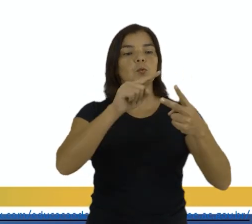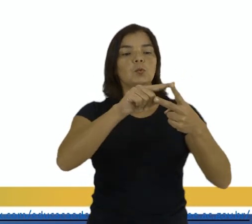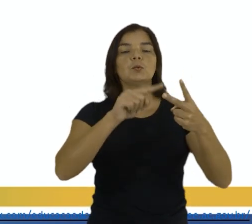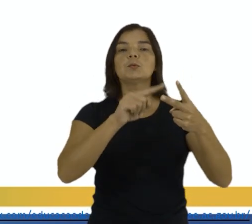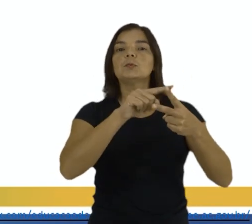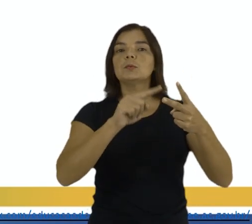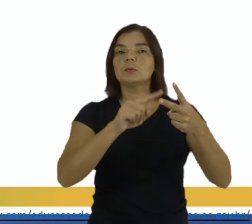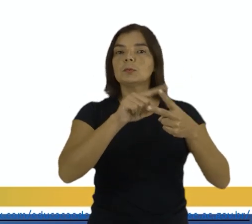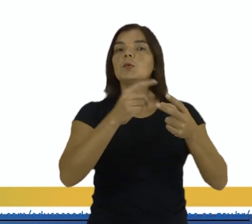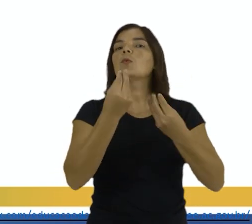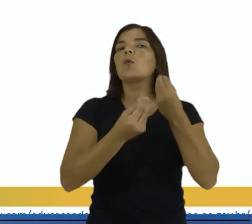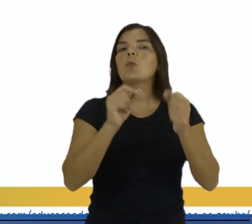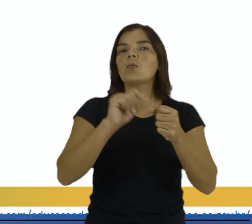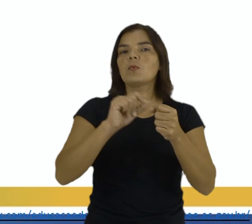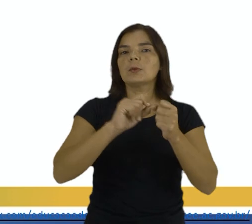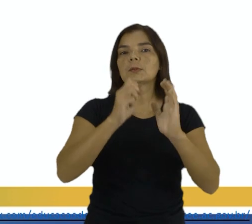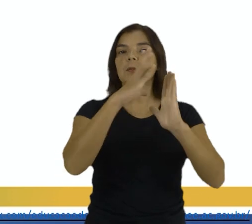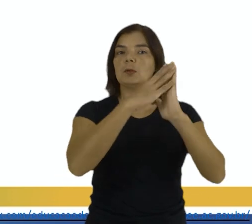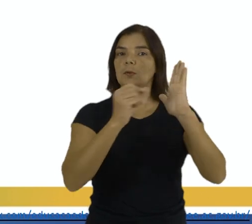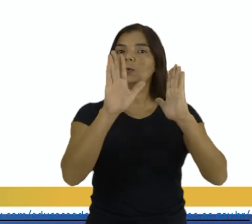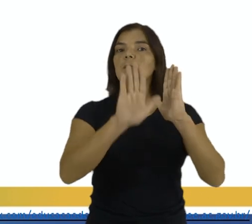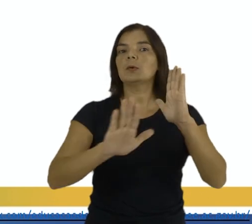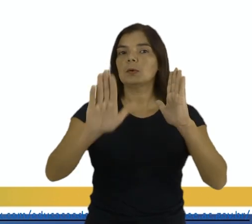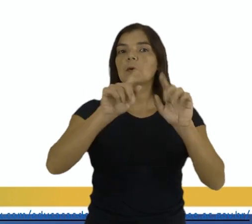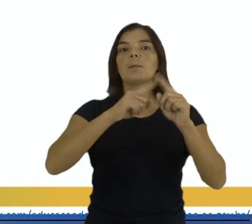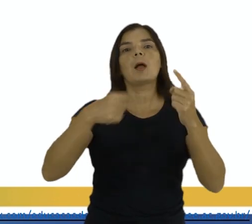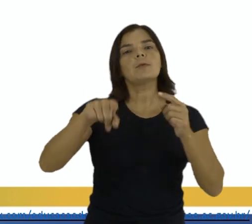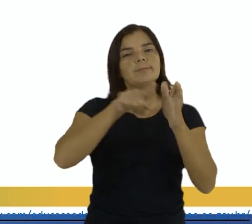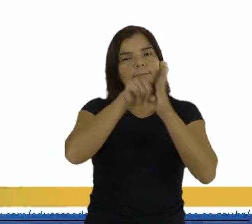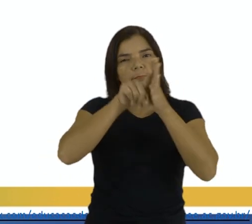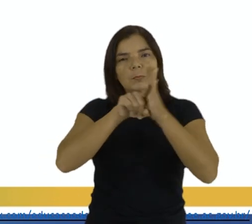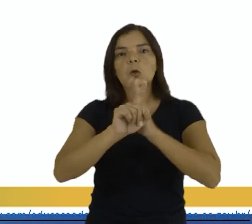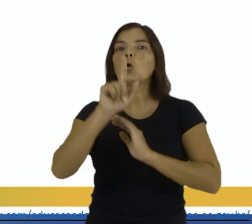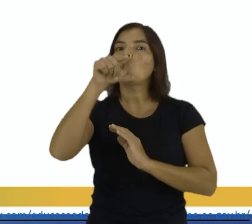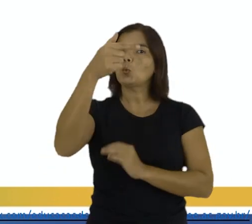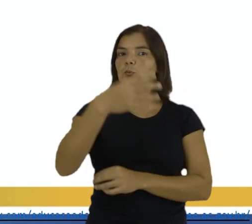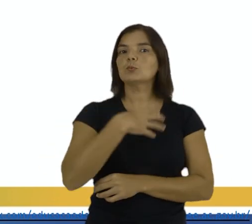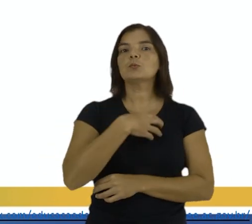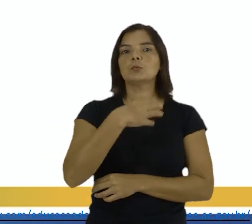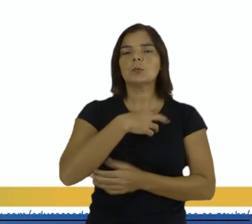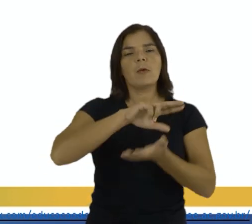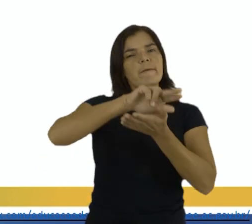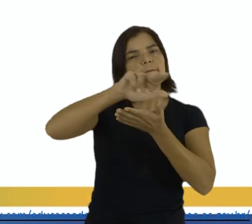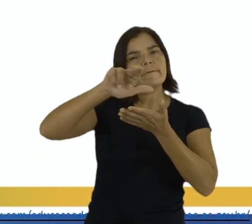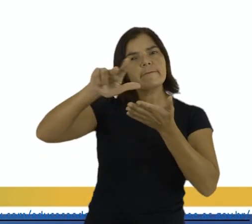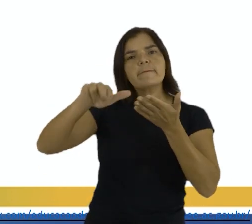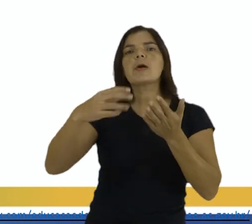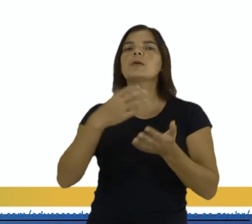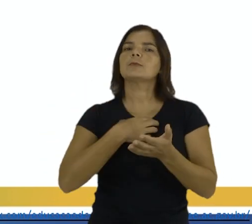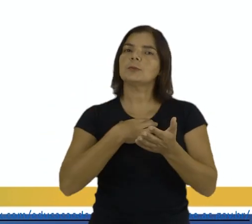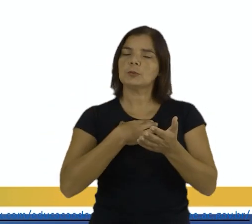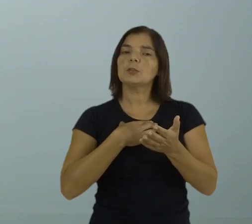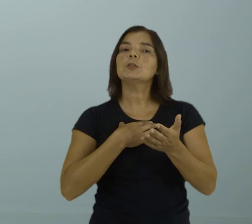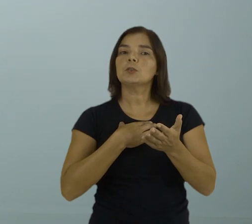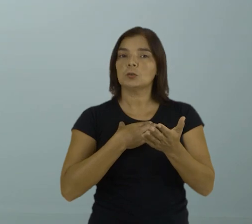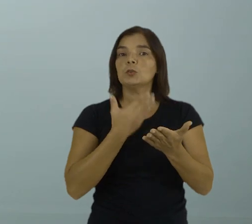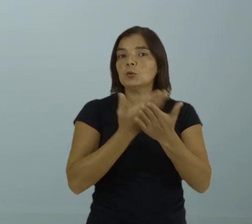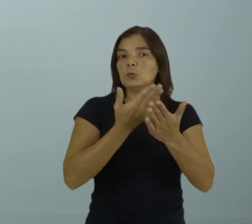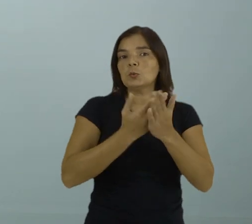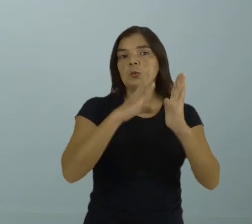tipos de fazer intertextualidade, mas você pode pesquisar outras maneiras. Tem várias maneiras de você trabalhar com